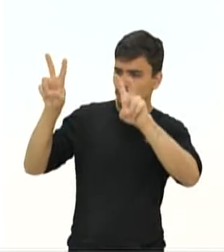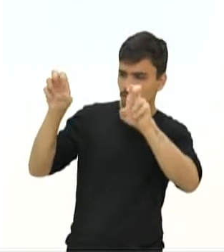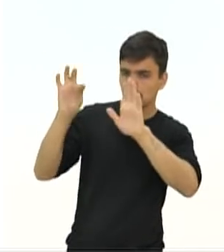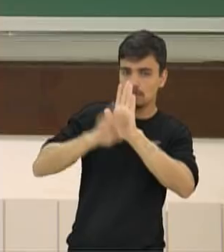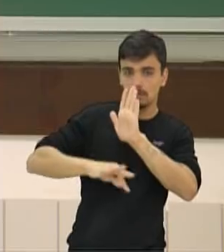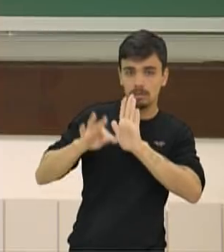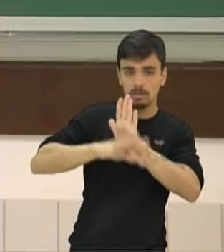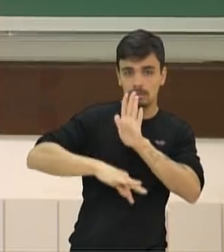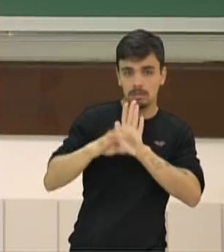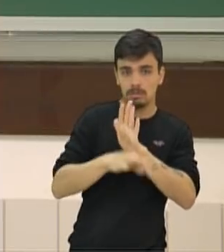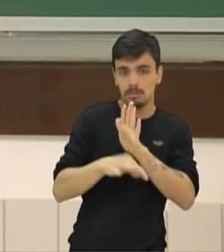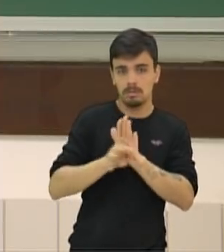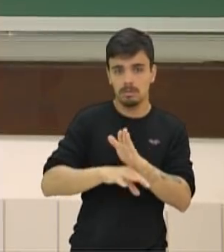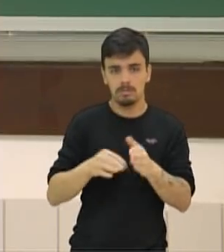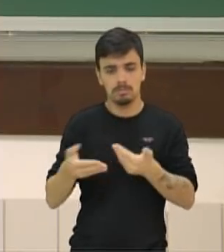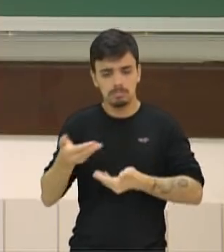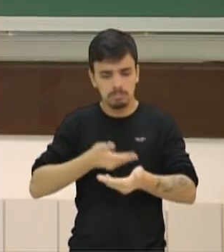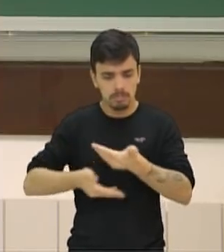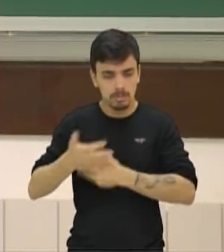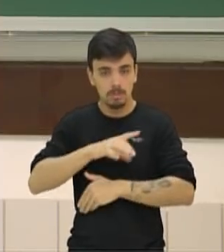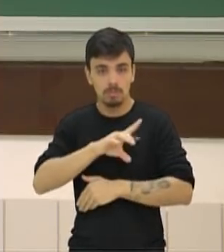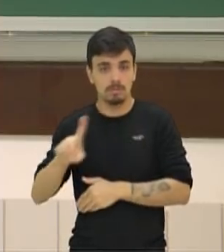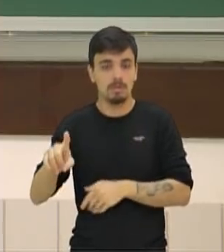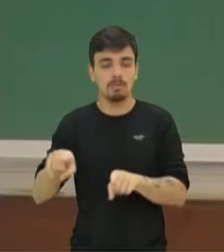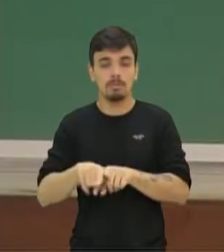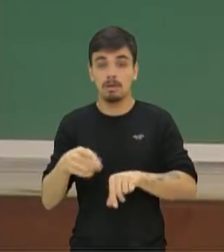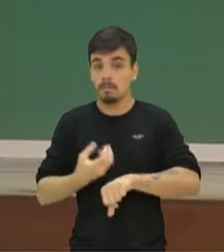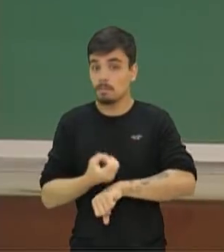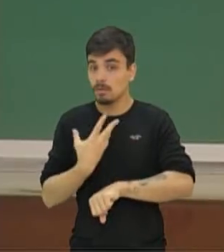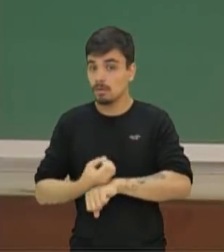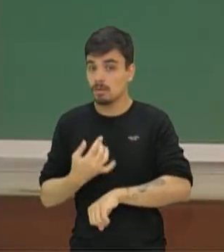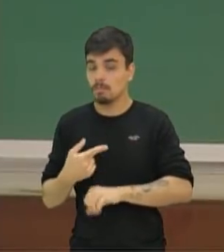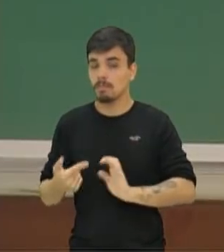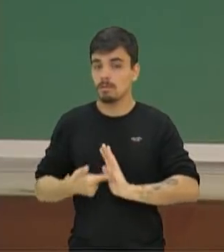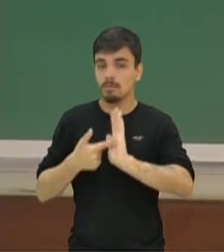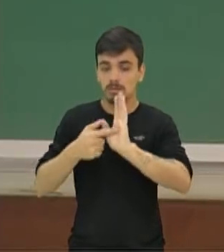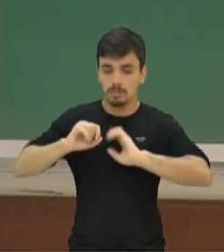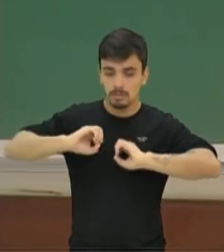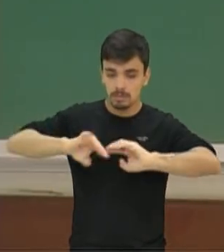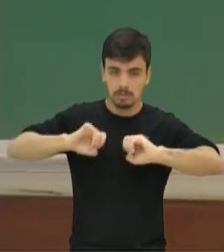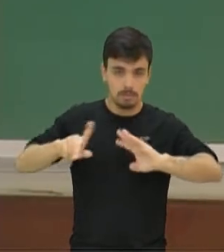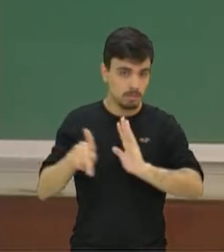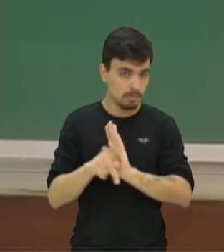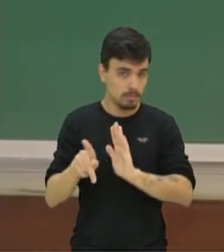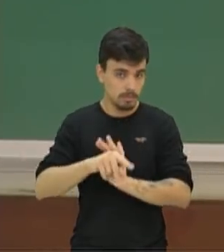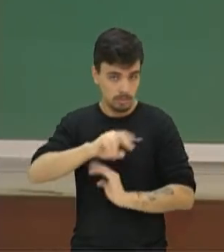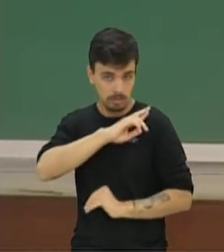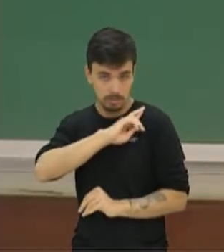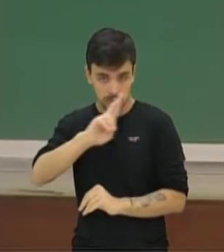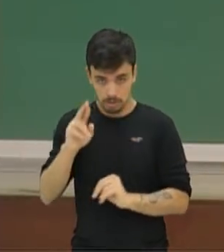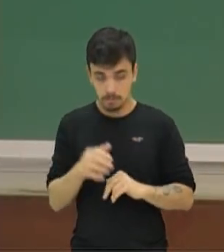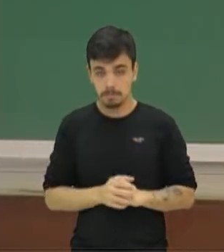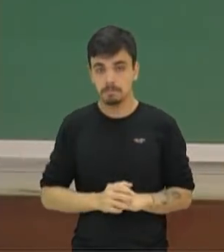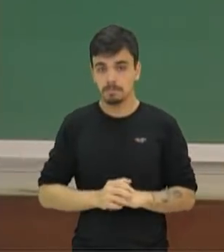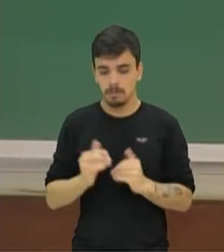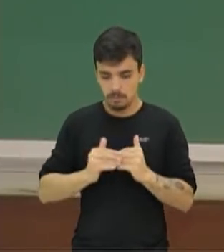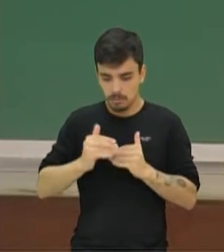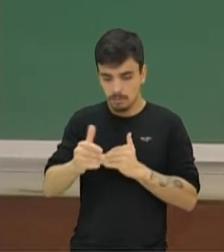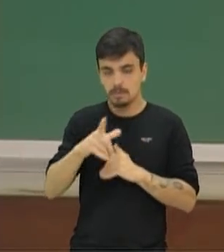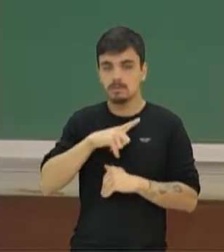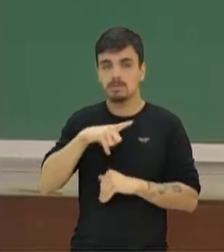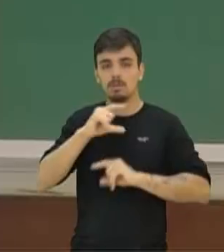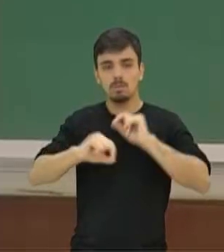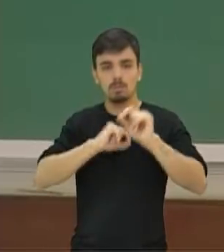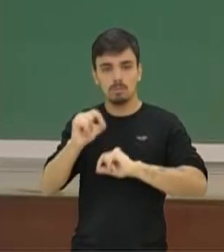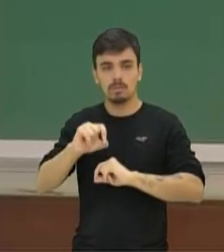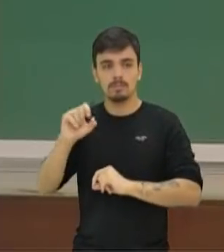né, com diálogos ou não, poemas, enfim, para trazer os dogmas da igreja, né? Então, através disso também, eles criaram